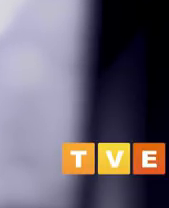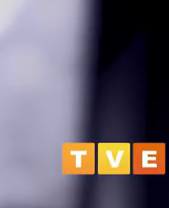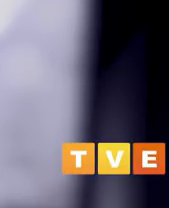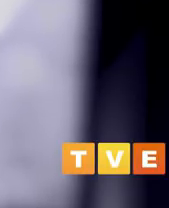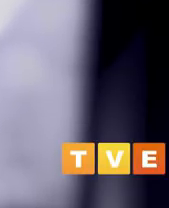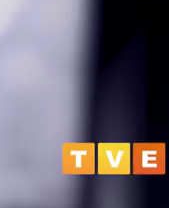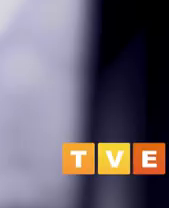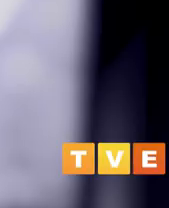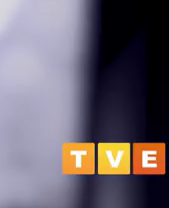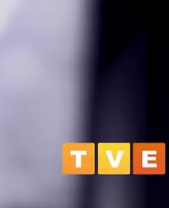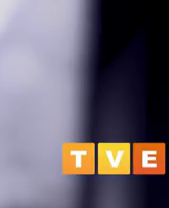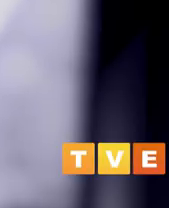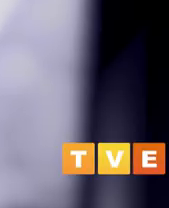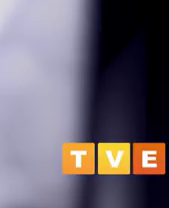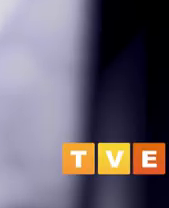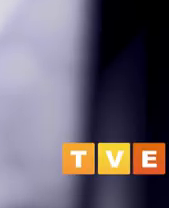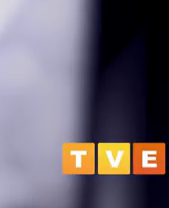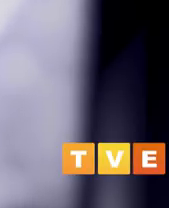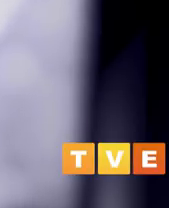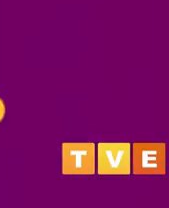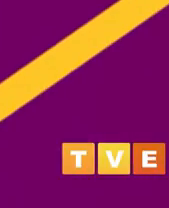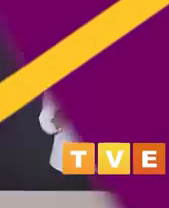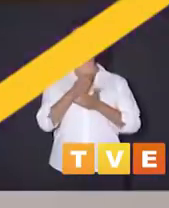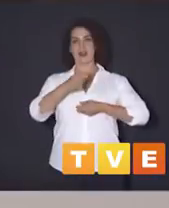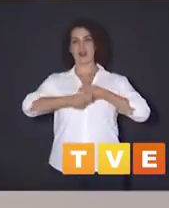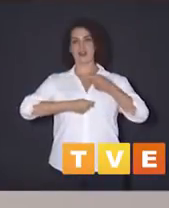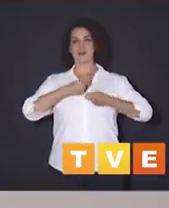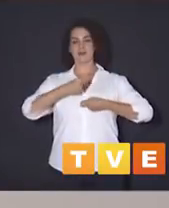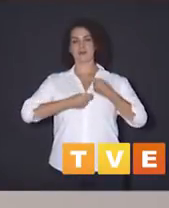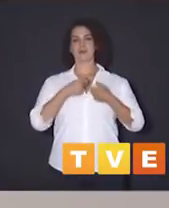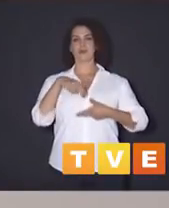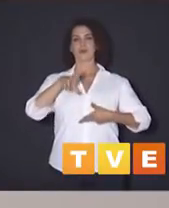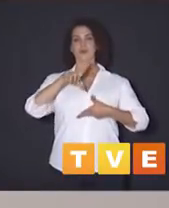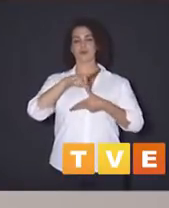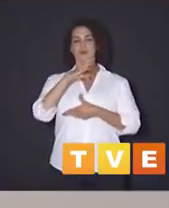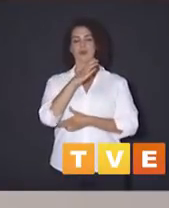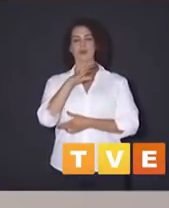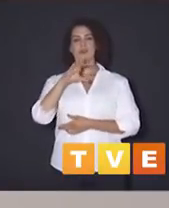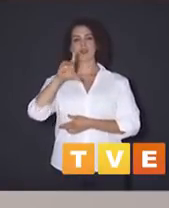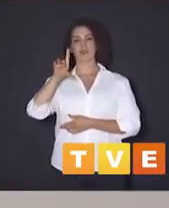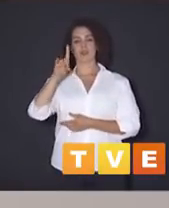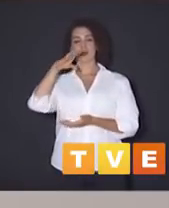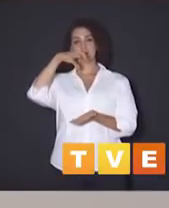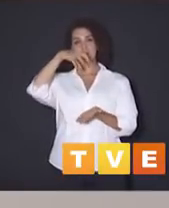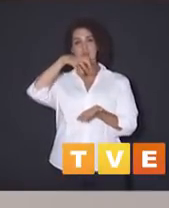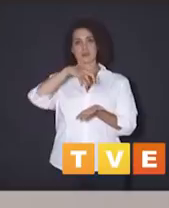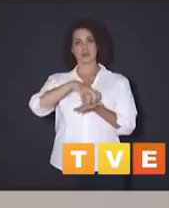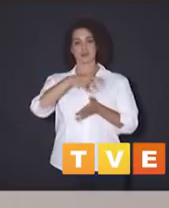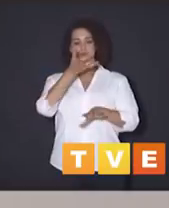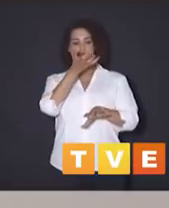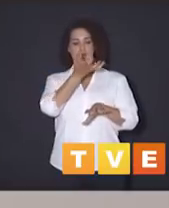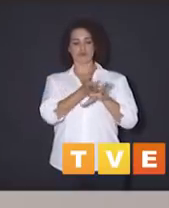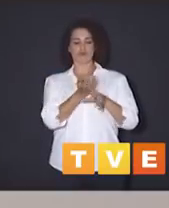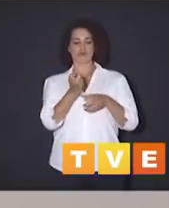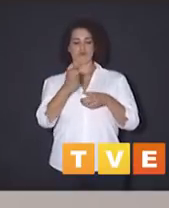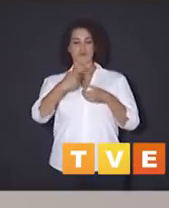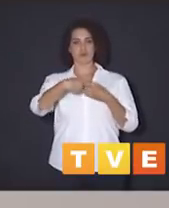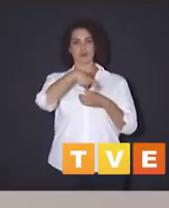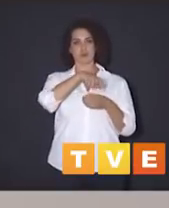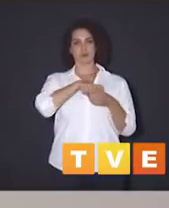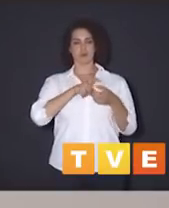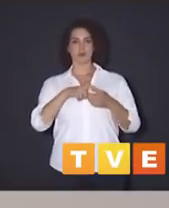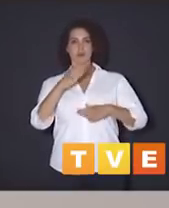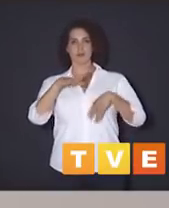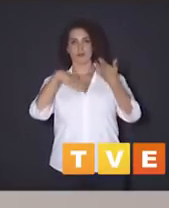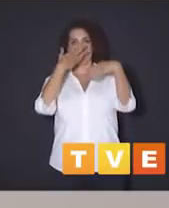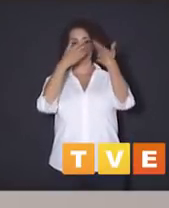professora da escola de administração da ufba e coordenadora do centro interdisciplinar de desenvolvimento e gestão